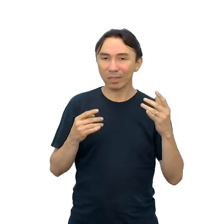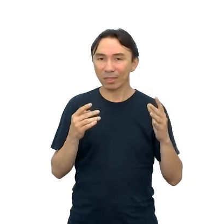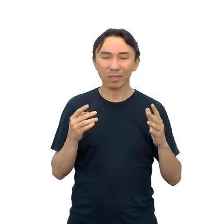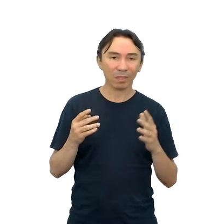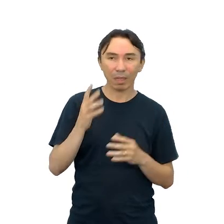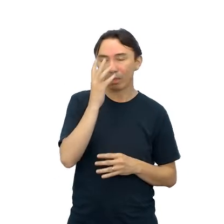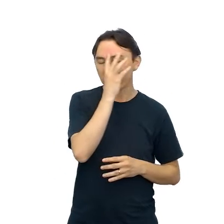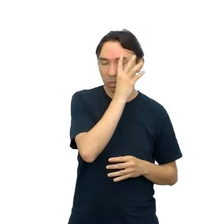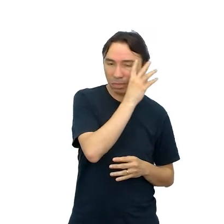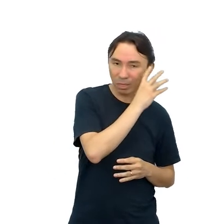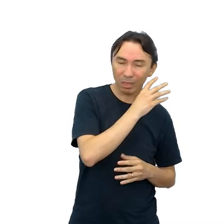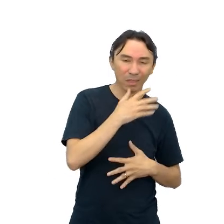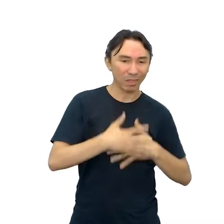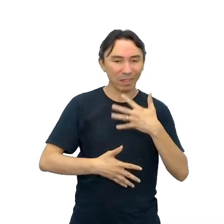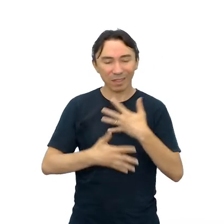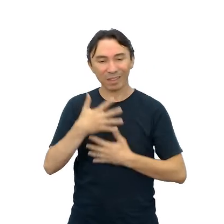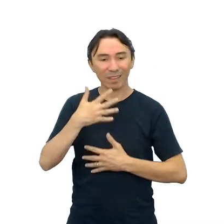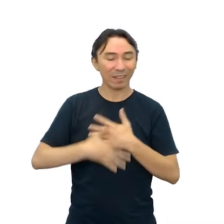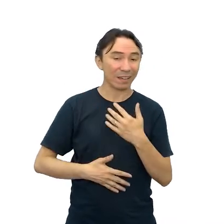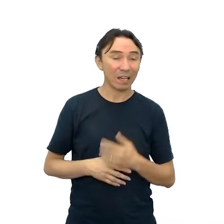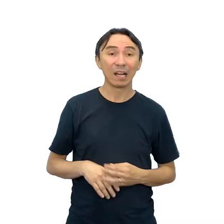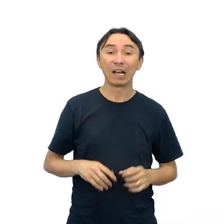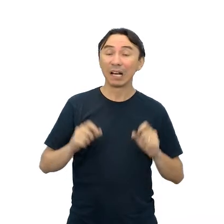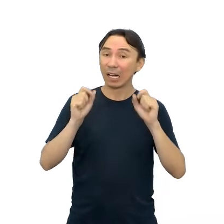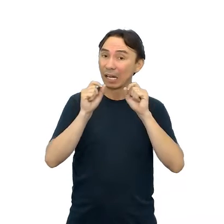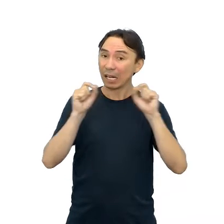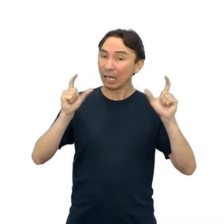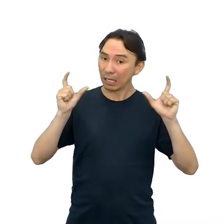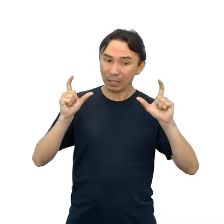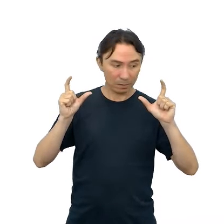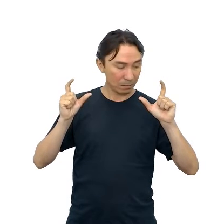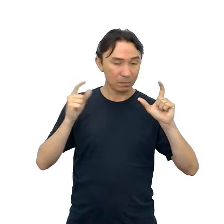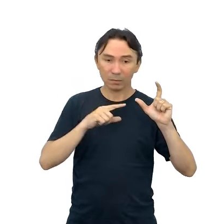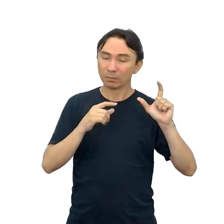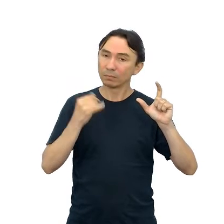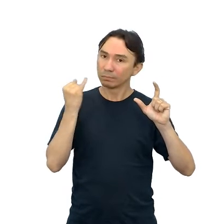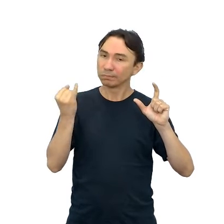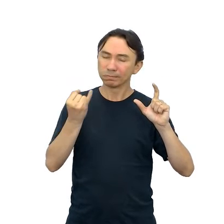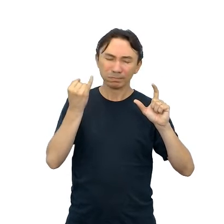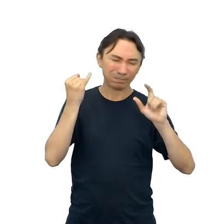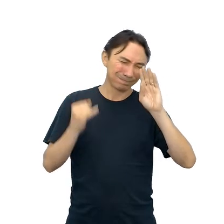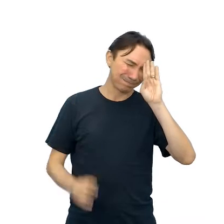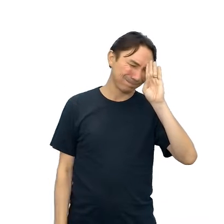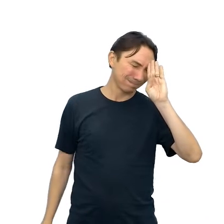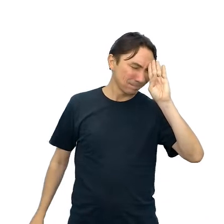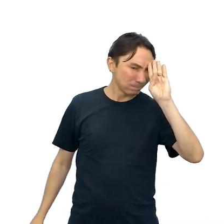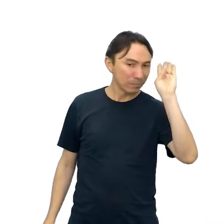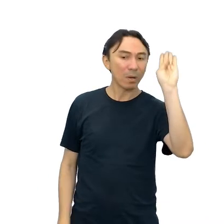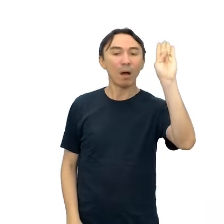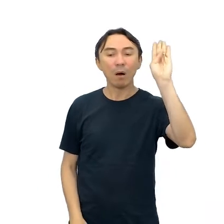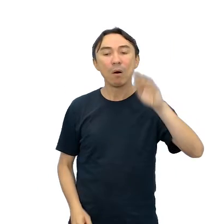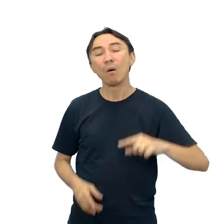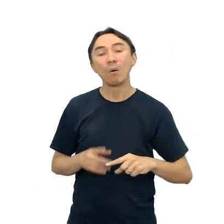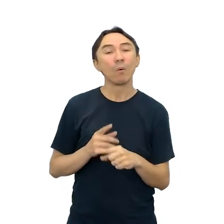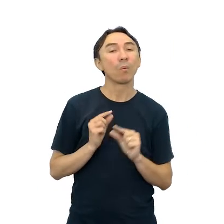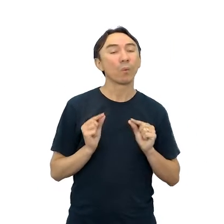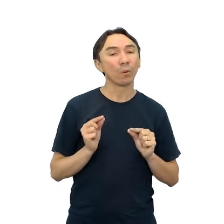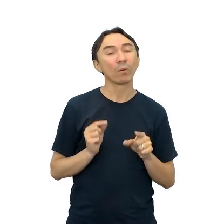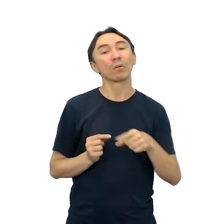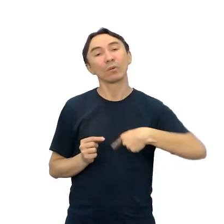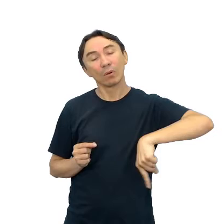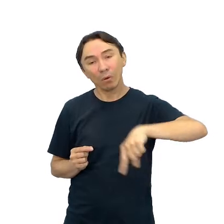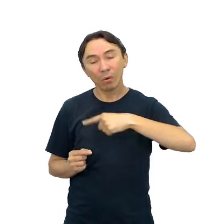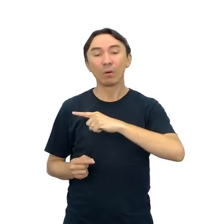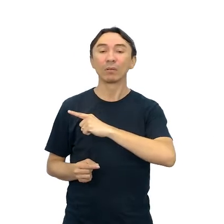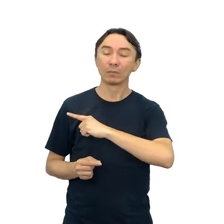atenção é o processo, né, principal para que a gente possa, por meio das